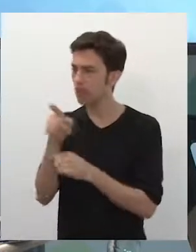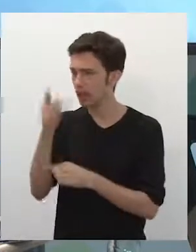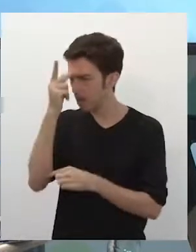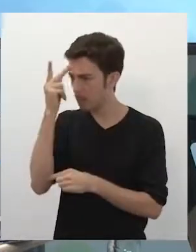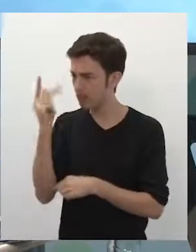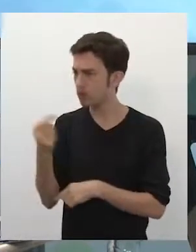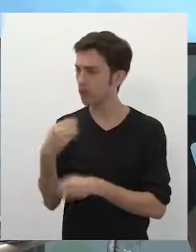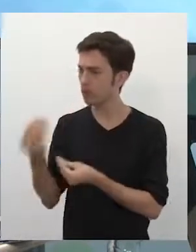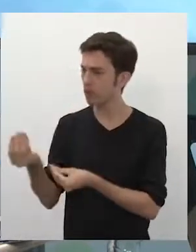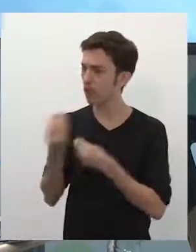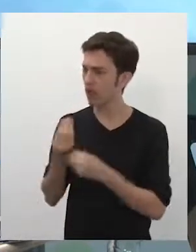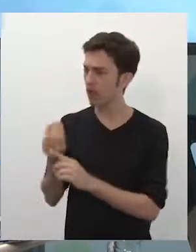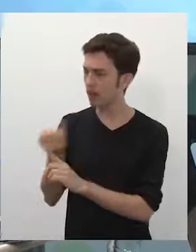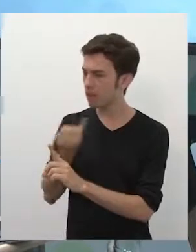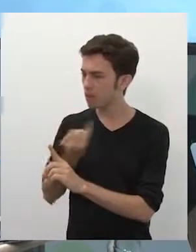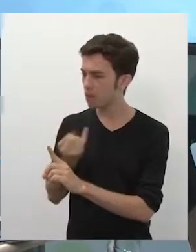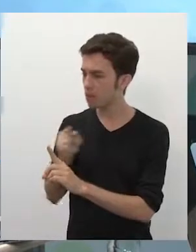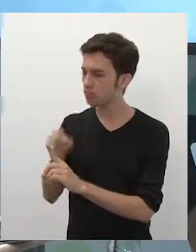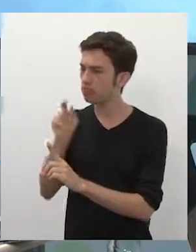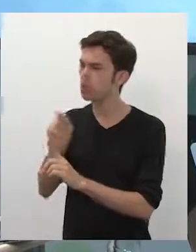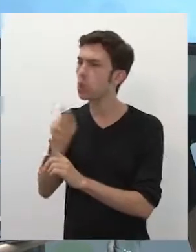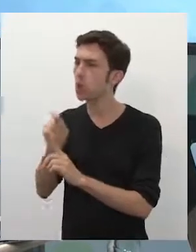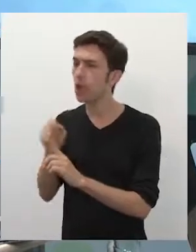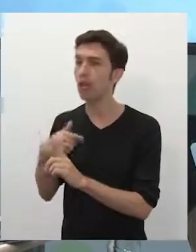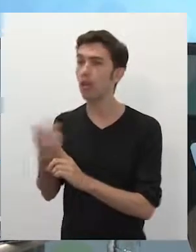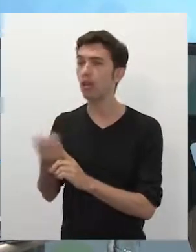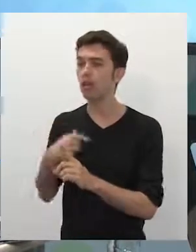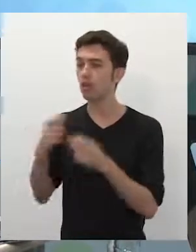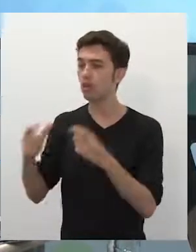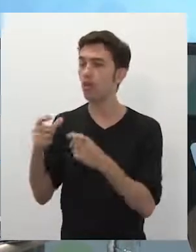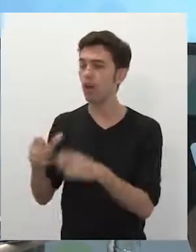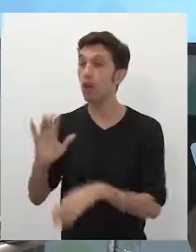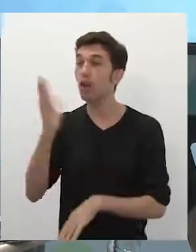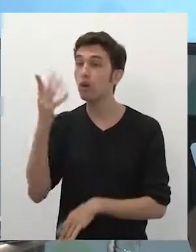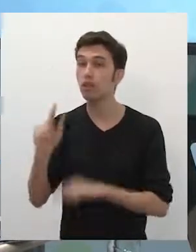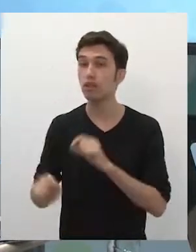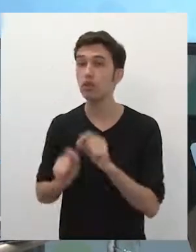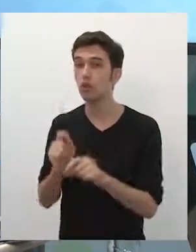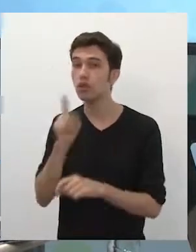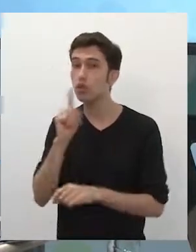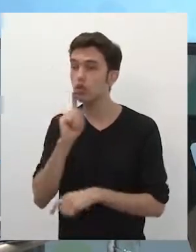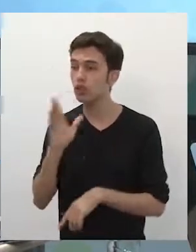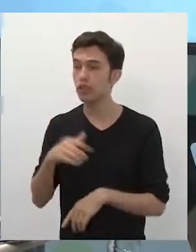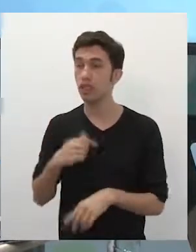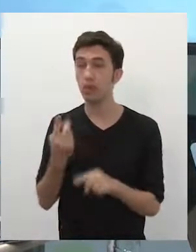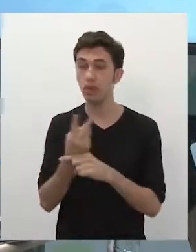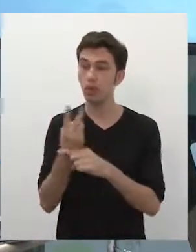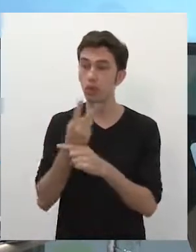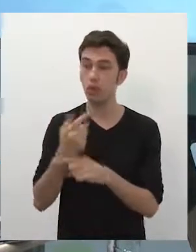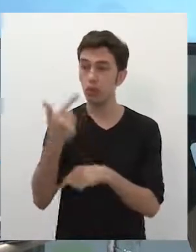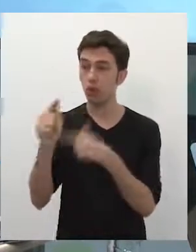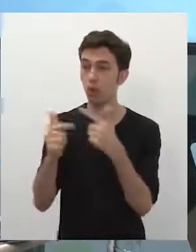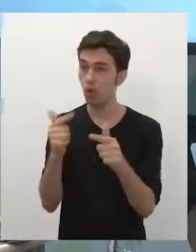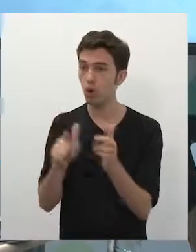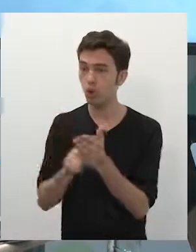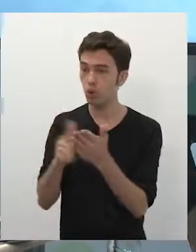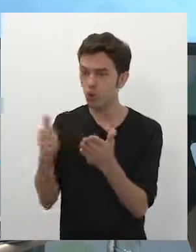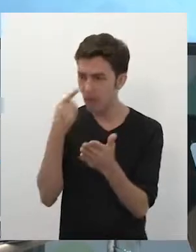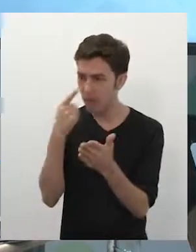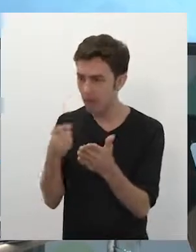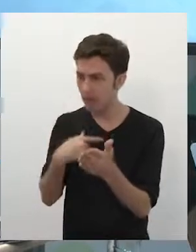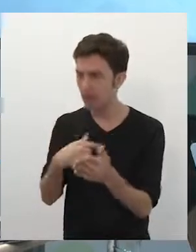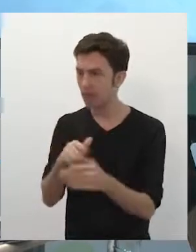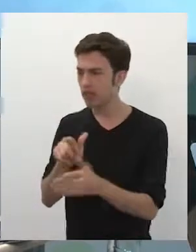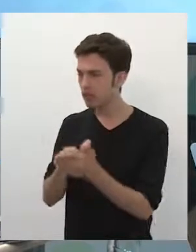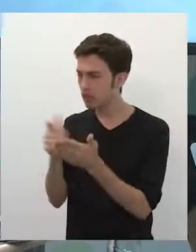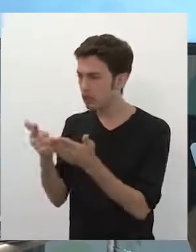é, qual é a data, qual lugar que isso aconteceu, e buscar em um outro jornal, né, buscar em um outro jornal, pelo menos mais 2,